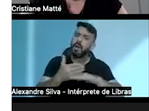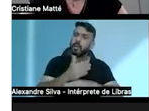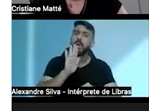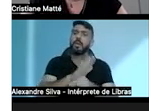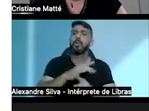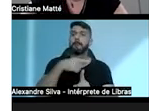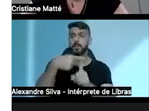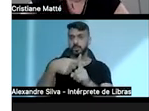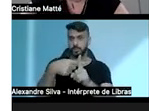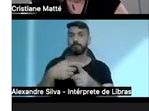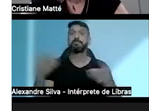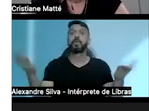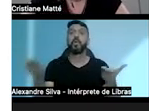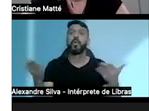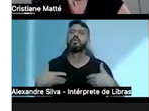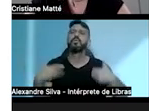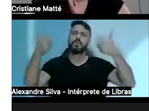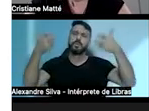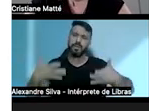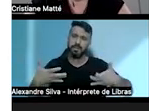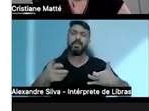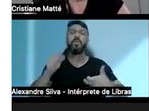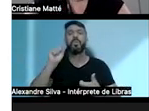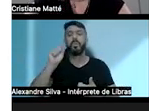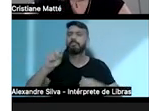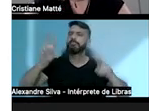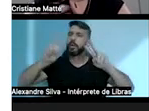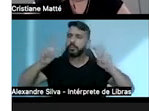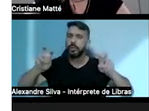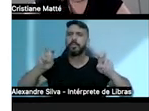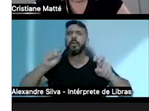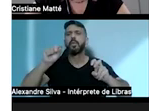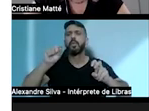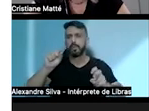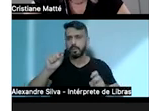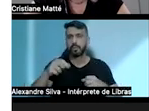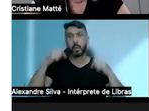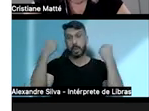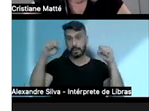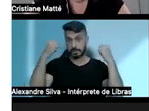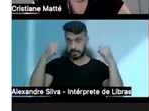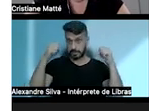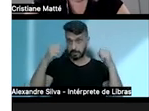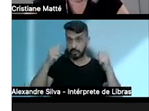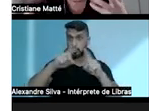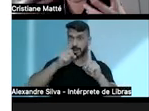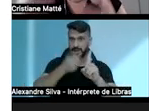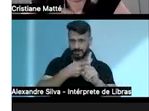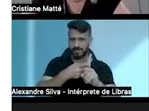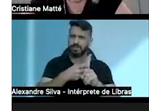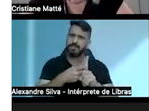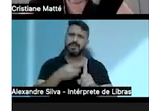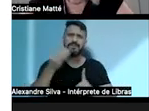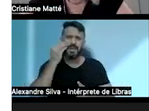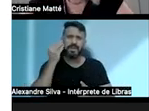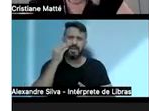por isso, então, que hoje eu vou falar um pouquinho mais com vocês sobre o efeito do exercício gestacional, tentando, né,